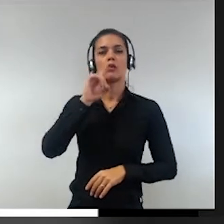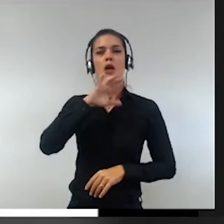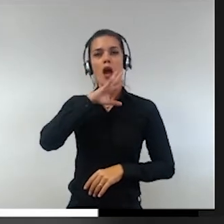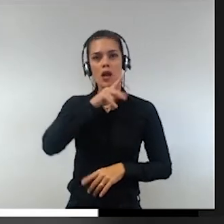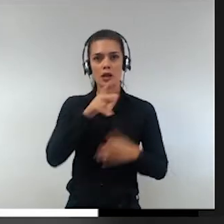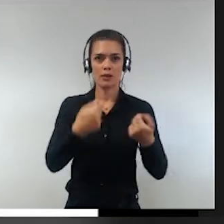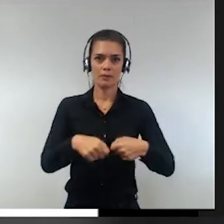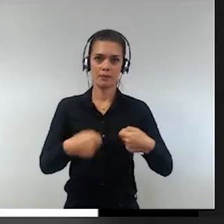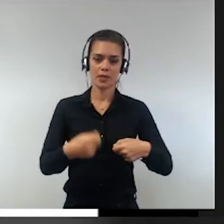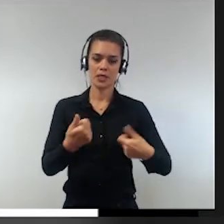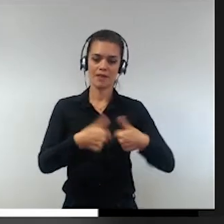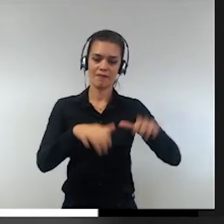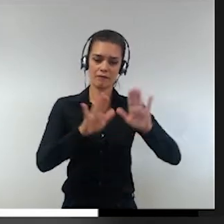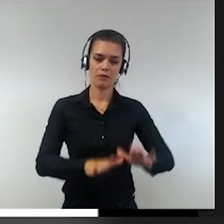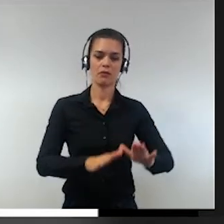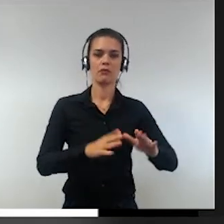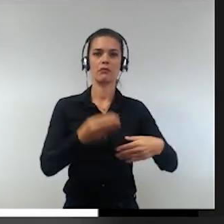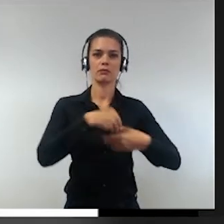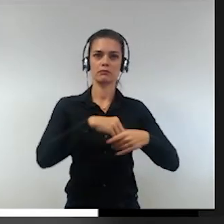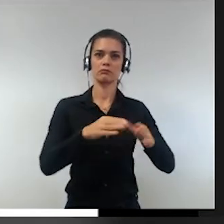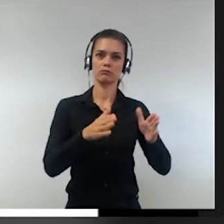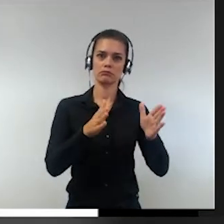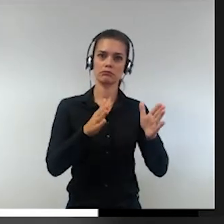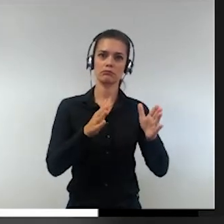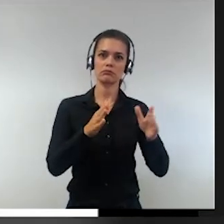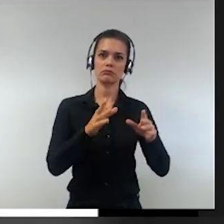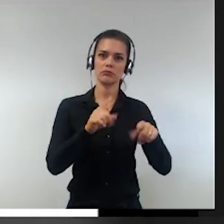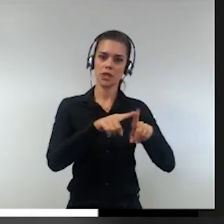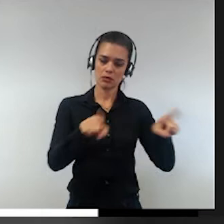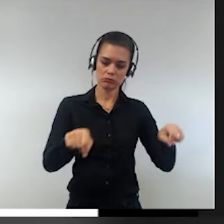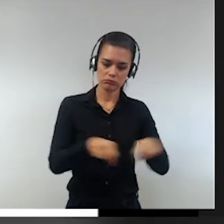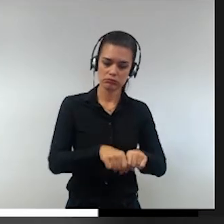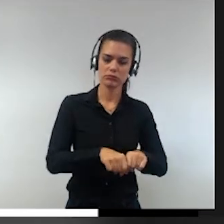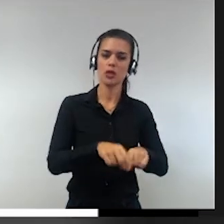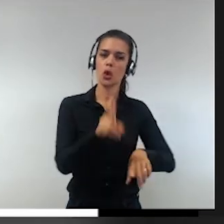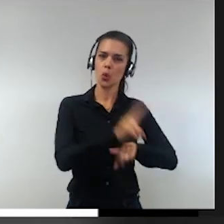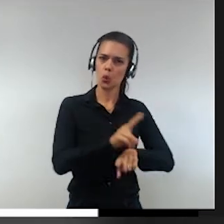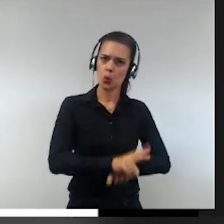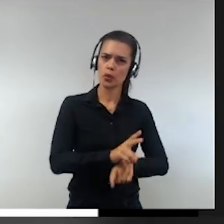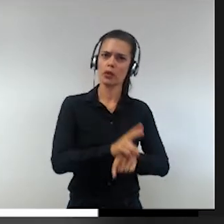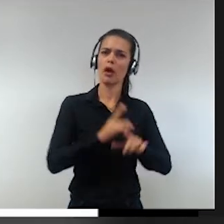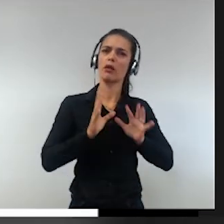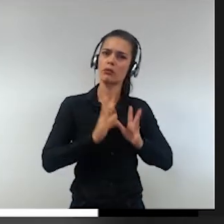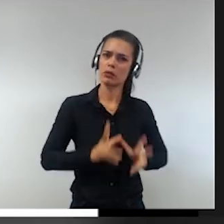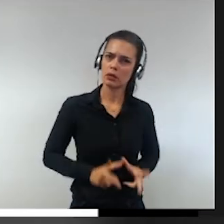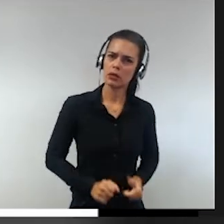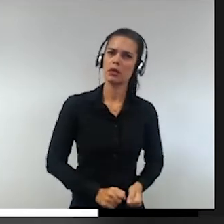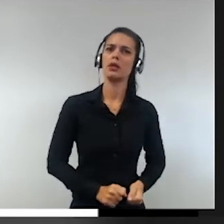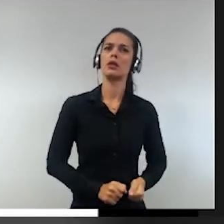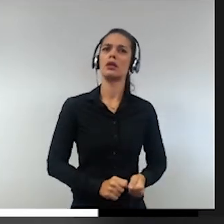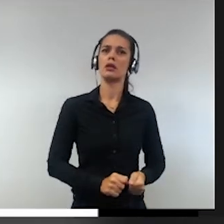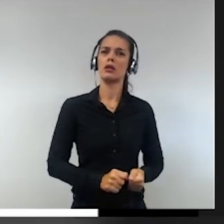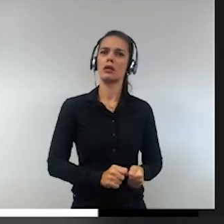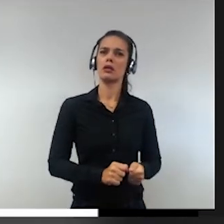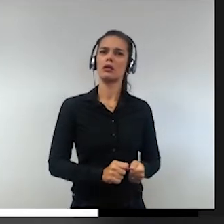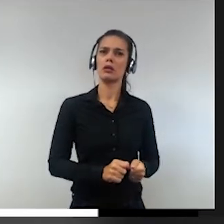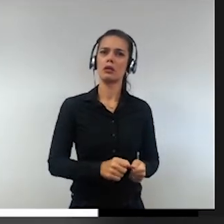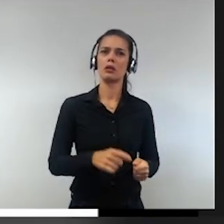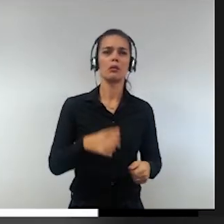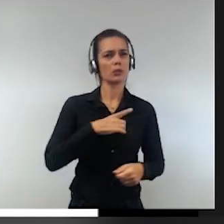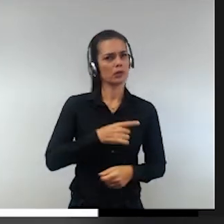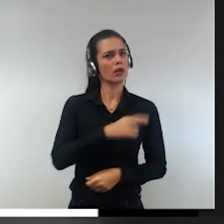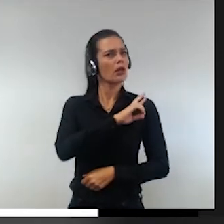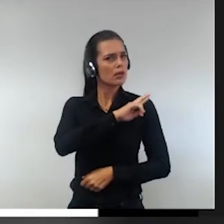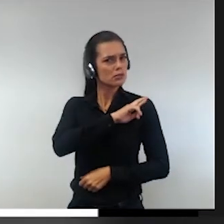conservar asseio, limpeza, conservação, né? O condômino, o tutor do animal, dos animais, tem a sua responsabilidade perante o condomínio, é muito